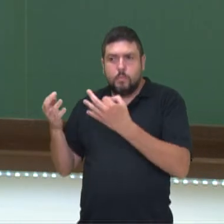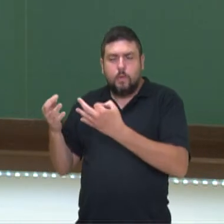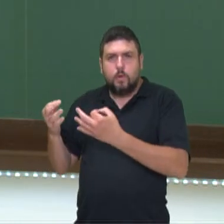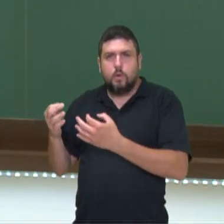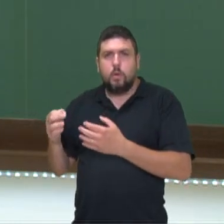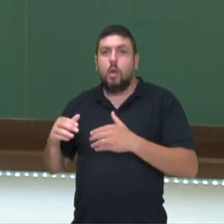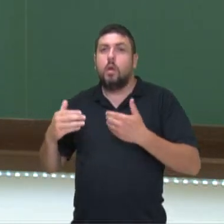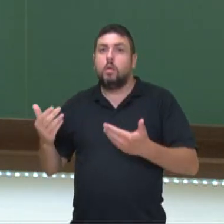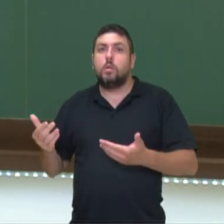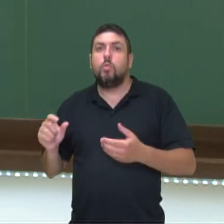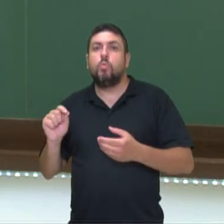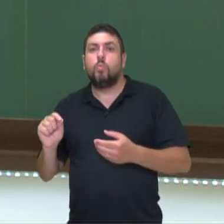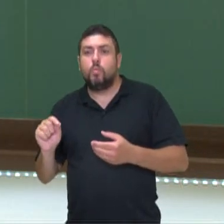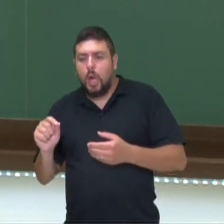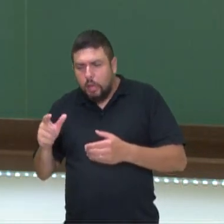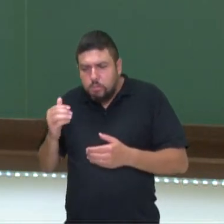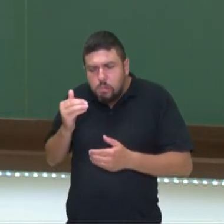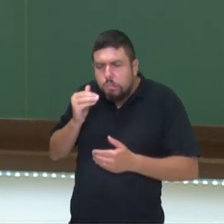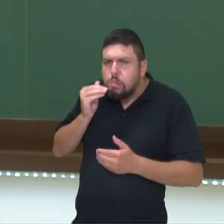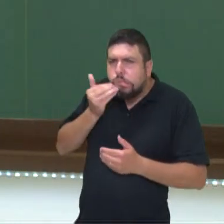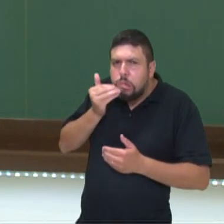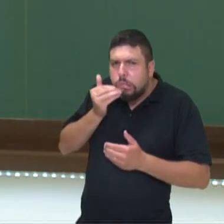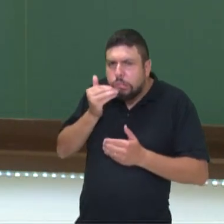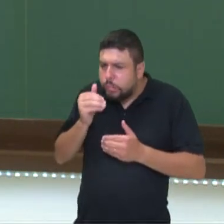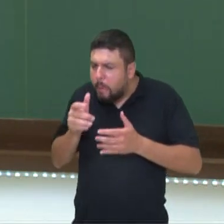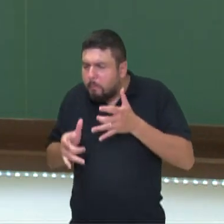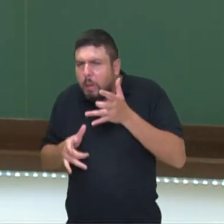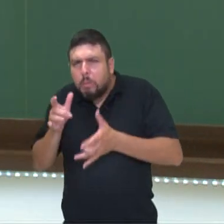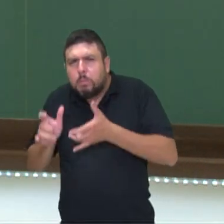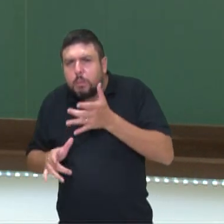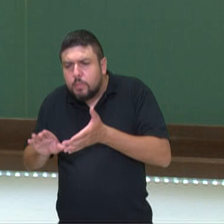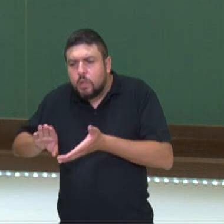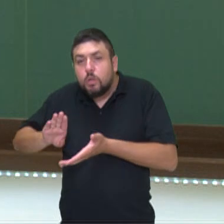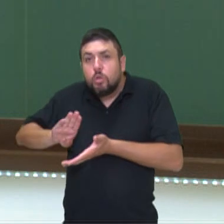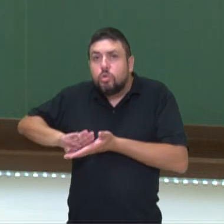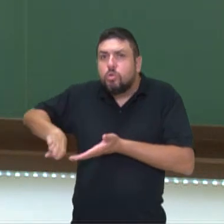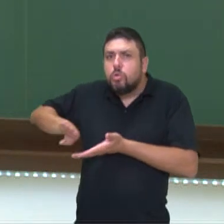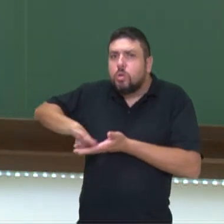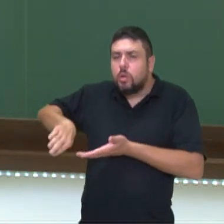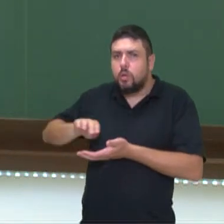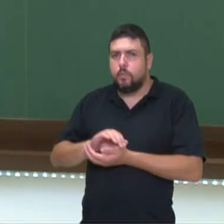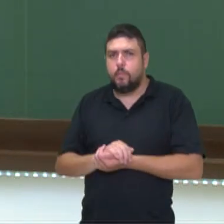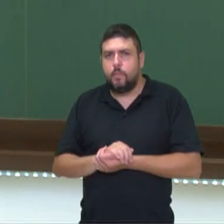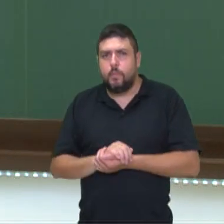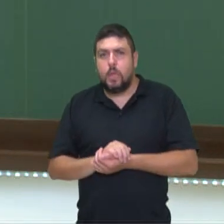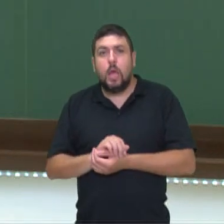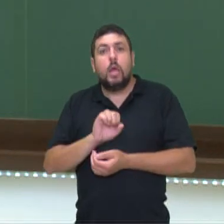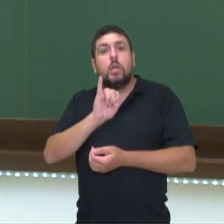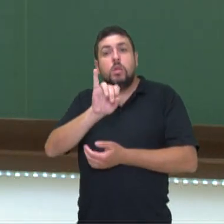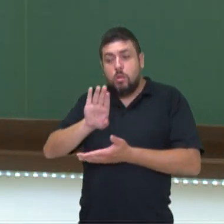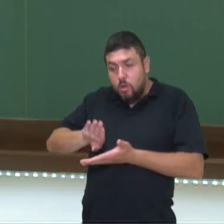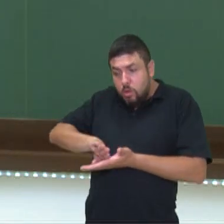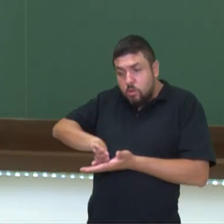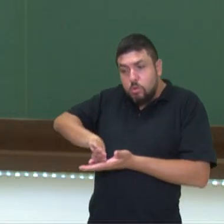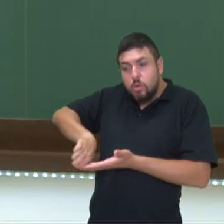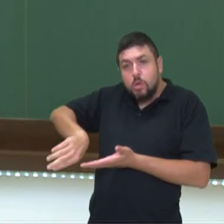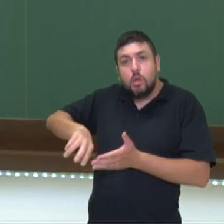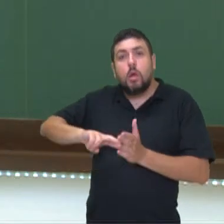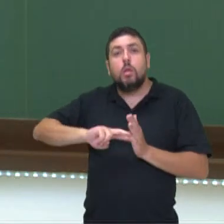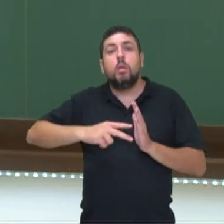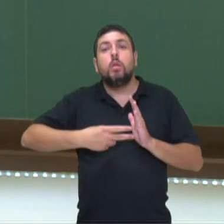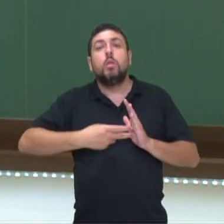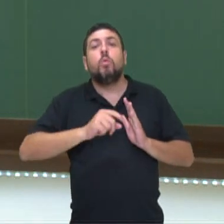tirar as peças com defeito do total de peças. Quando a gente faz essa subtração, a gente está tendo a ideia